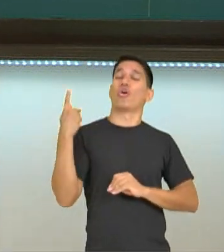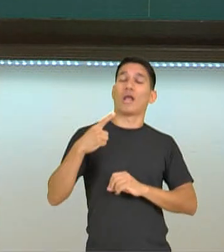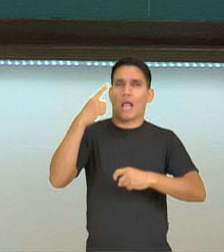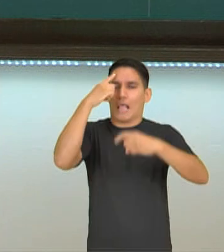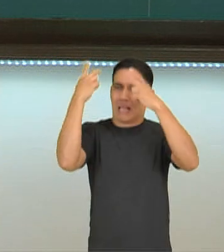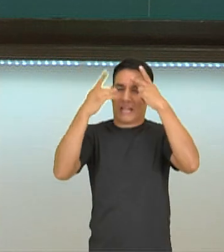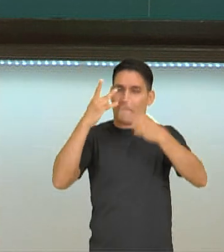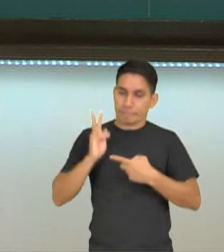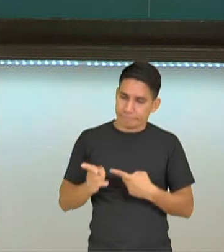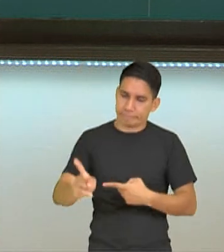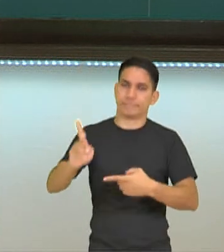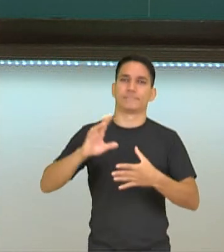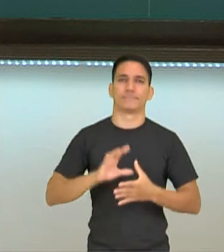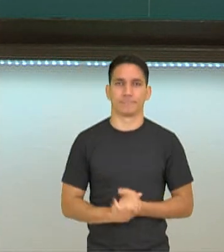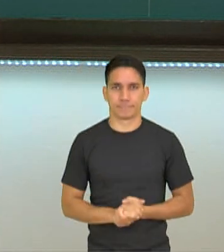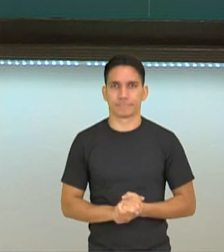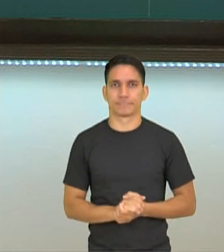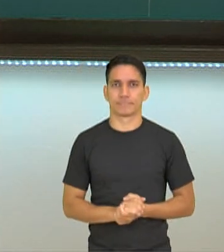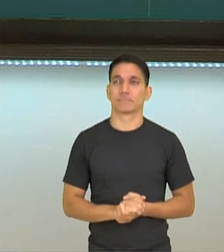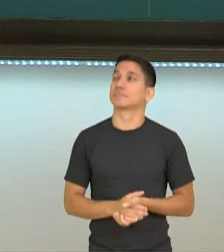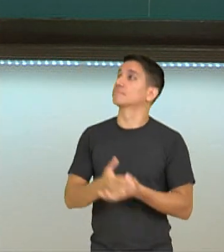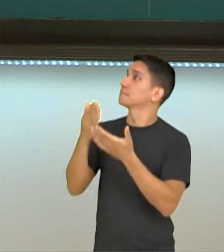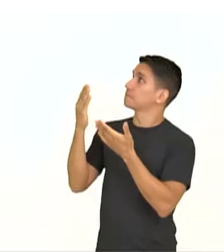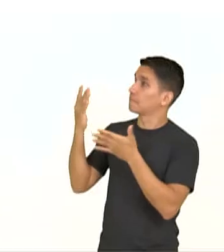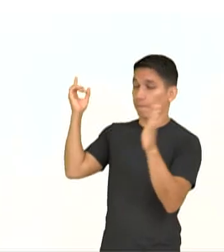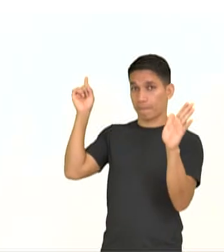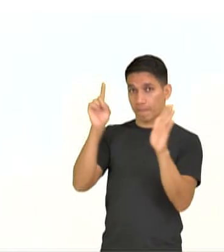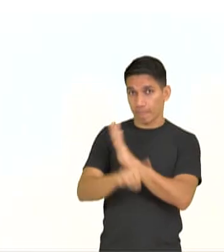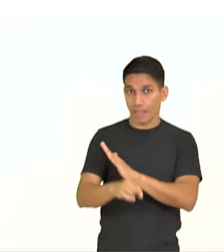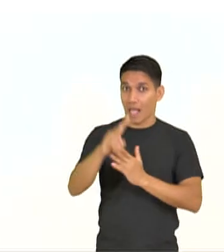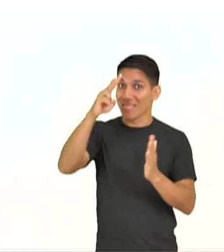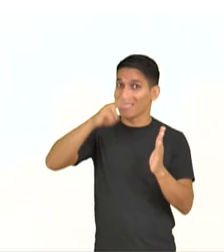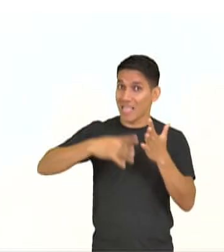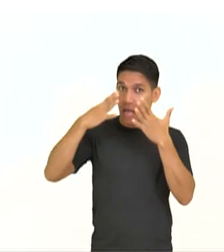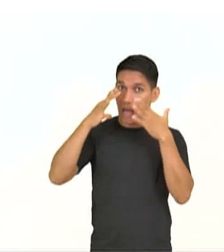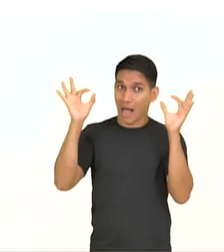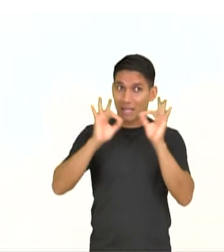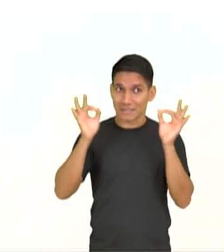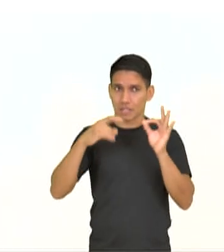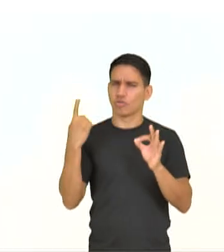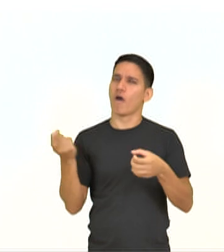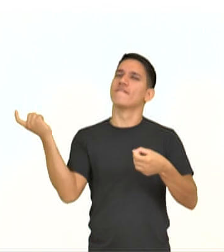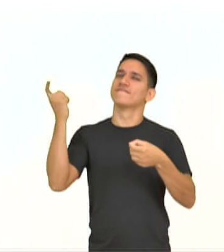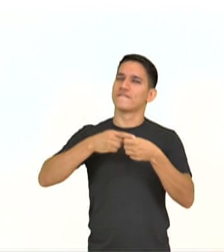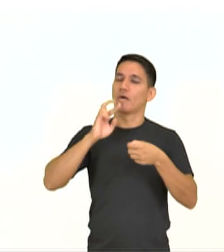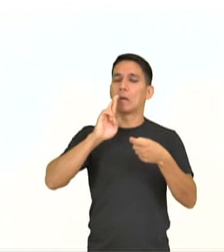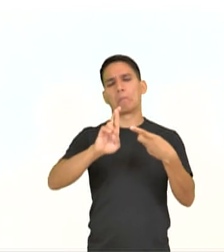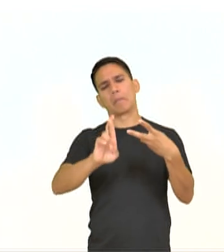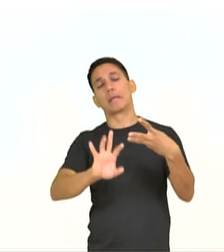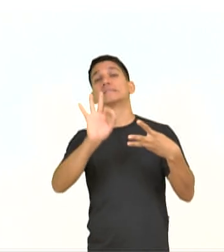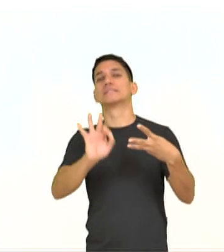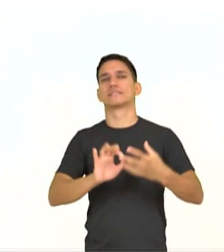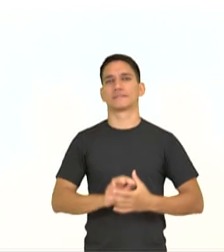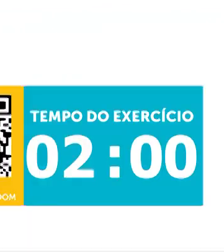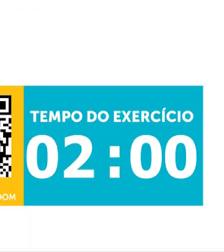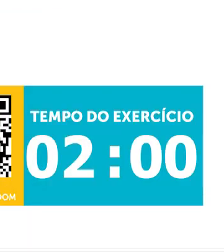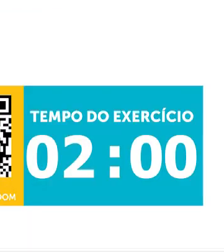vigentes. Chegamos aqui no nosso quiz. Leiam com atenção e a gente já vê qual é a resposta